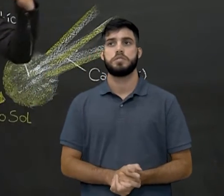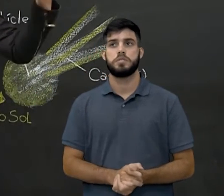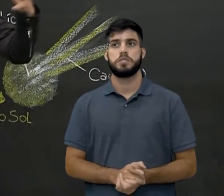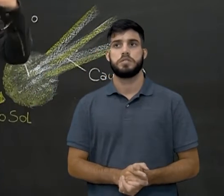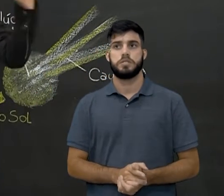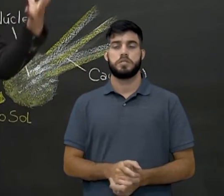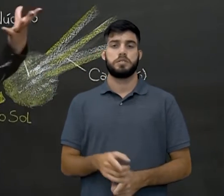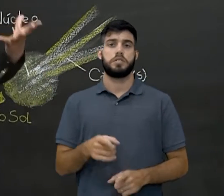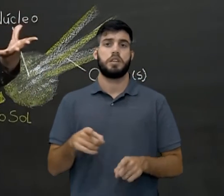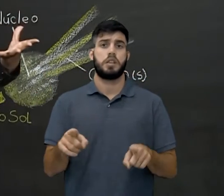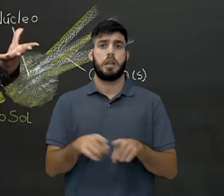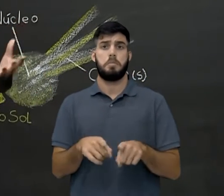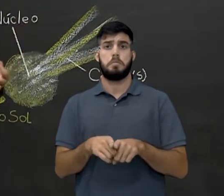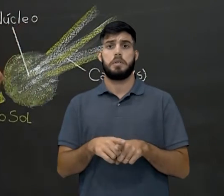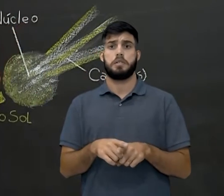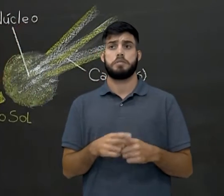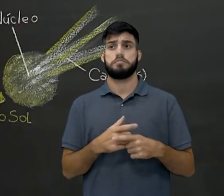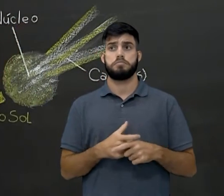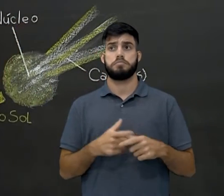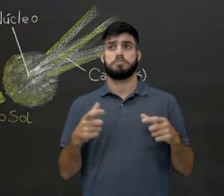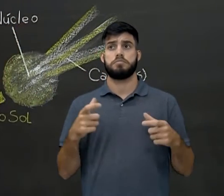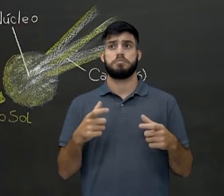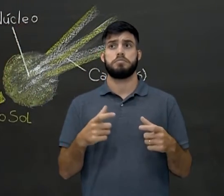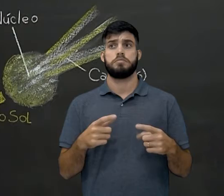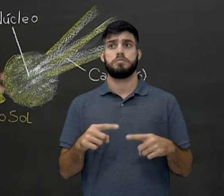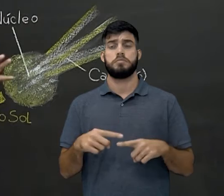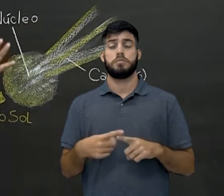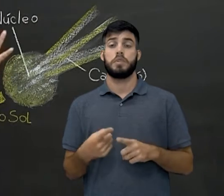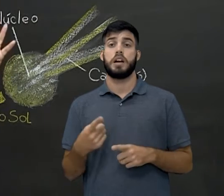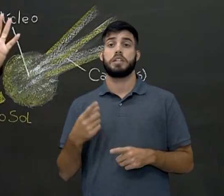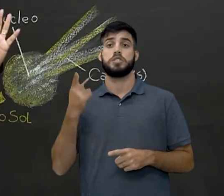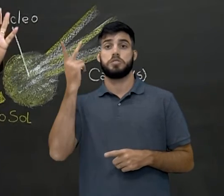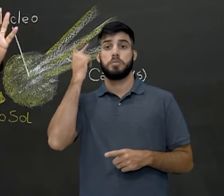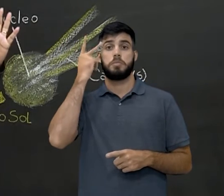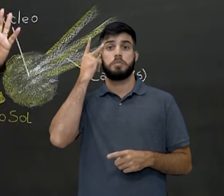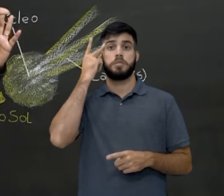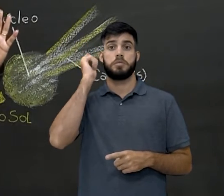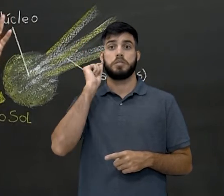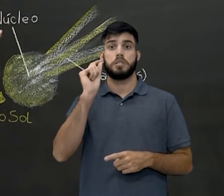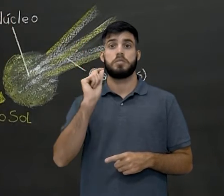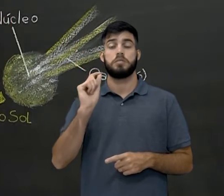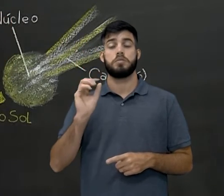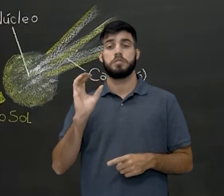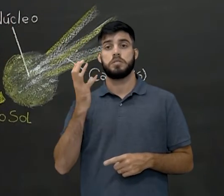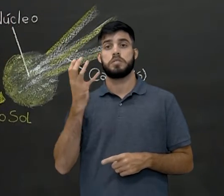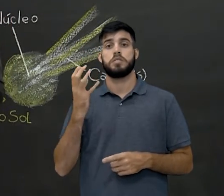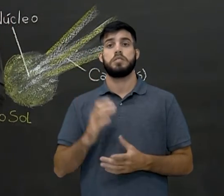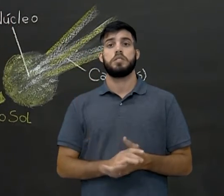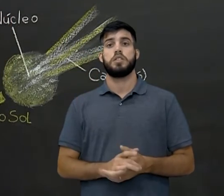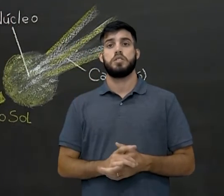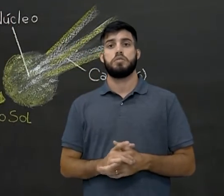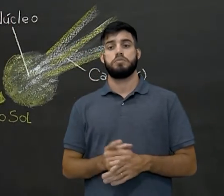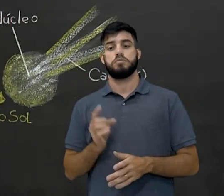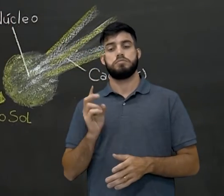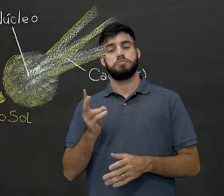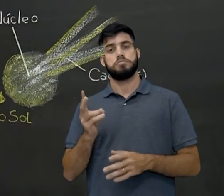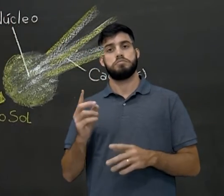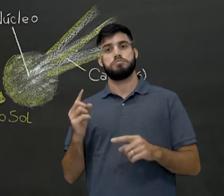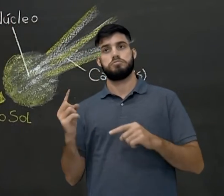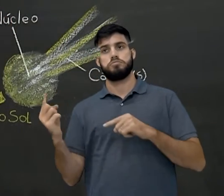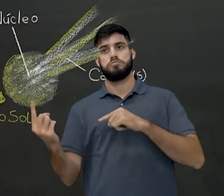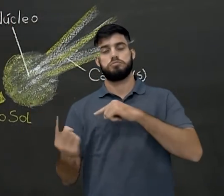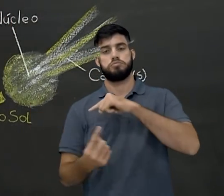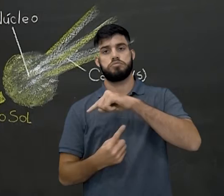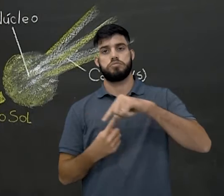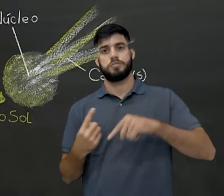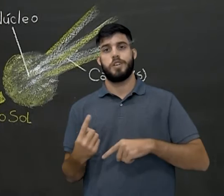grandes impactos e grandes estragos, mas normalmente eles estão circulando ao nosso redor, sempre atraídos pelo